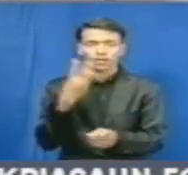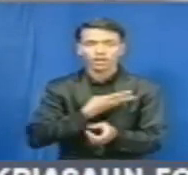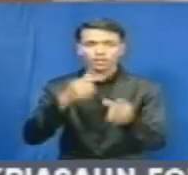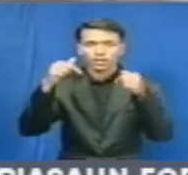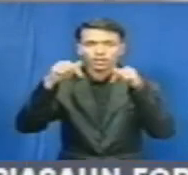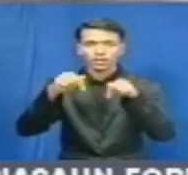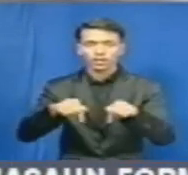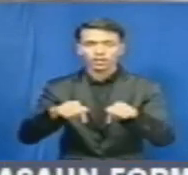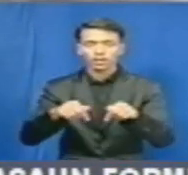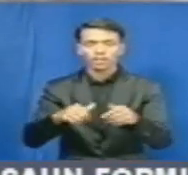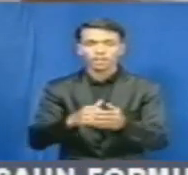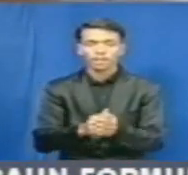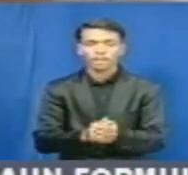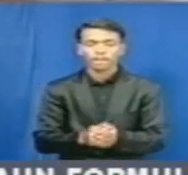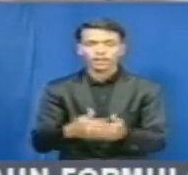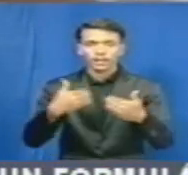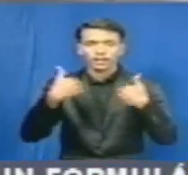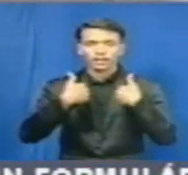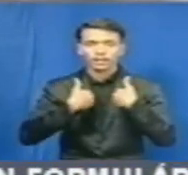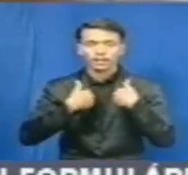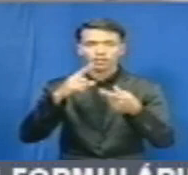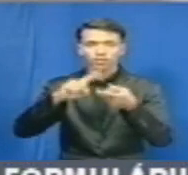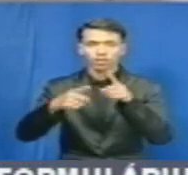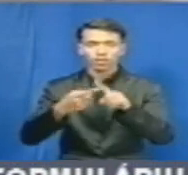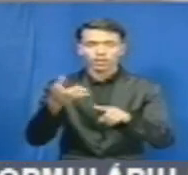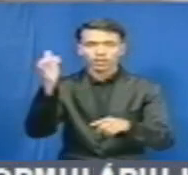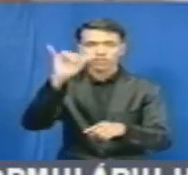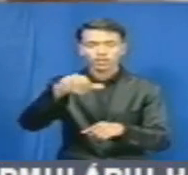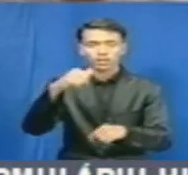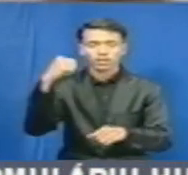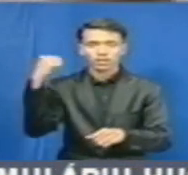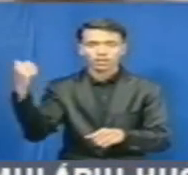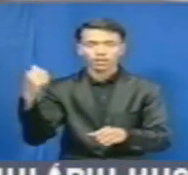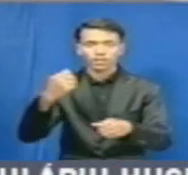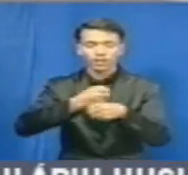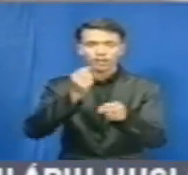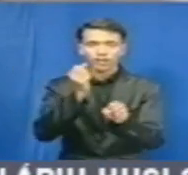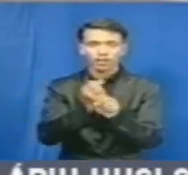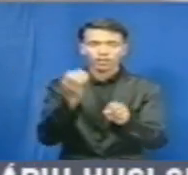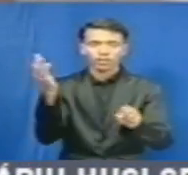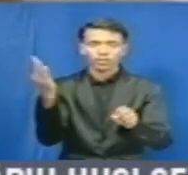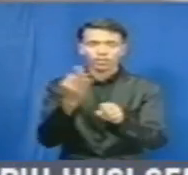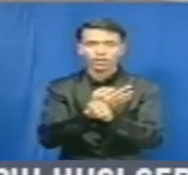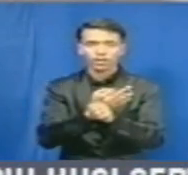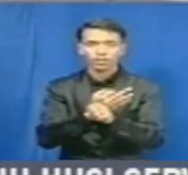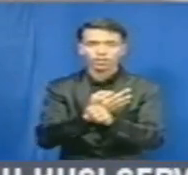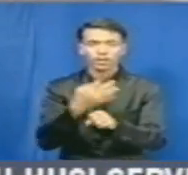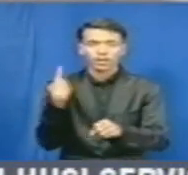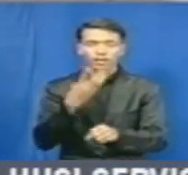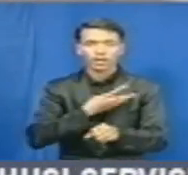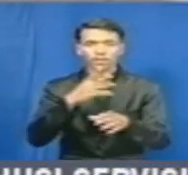ami baseia ba experiência, iha malu kolega sir siluk nebe maka trata documentos anta ami